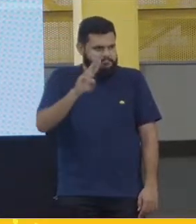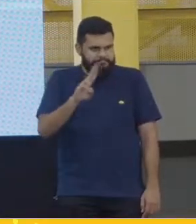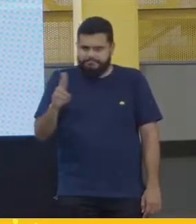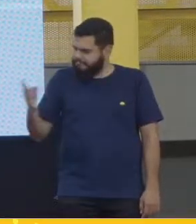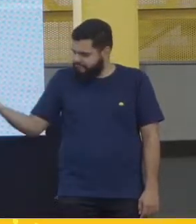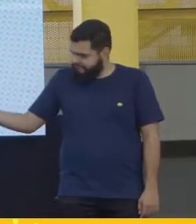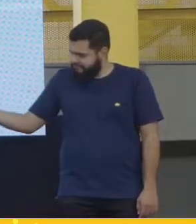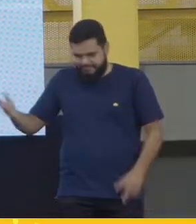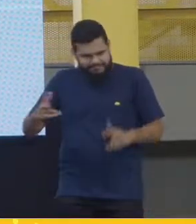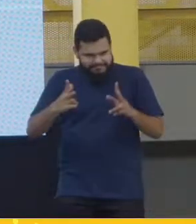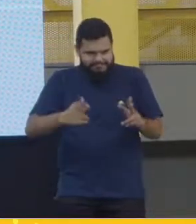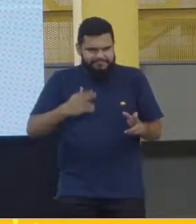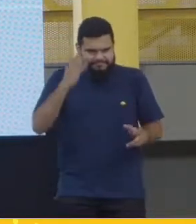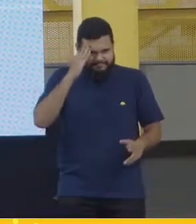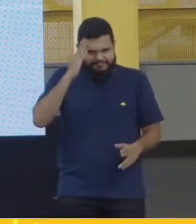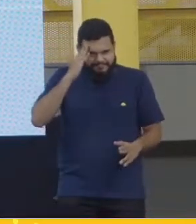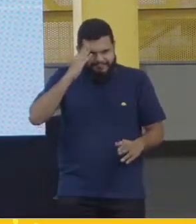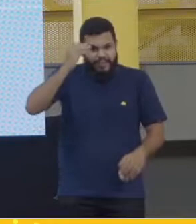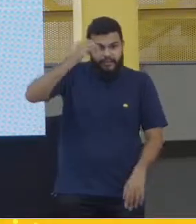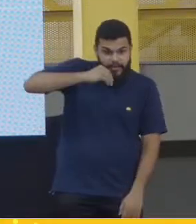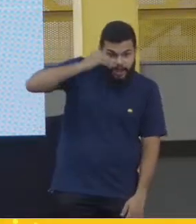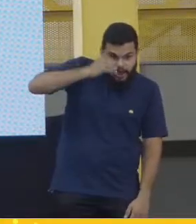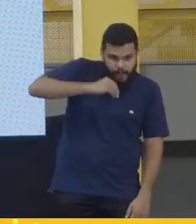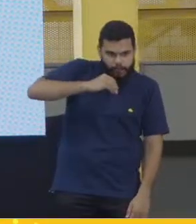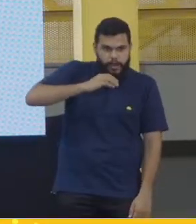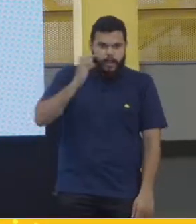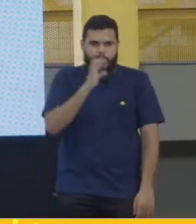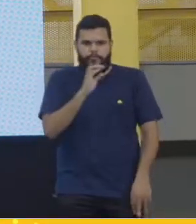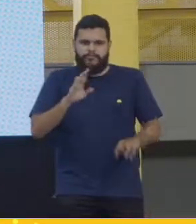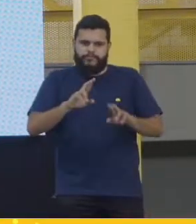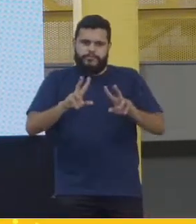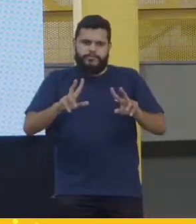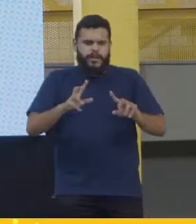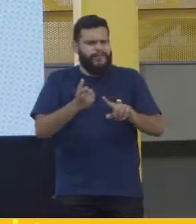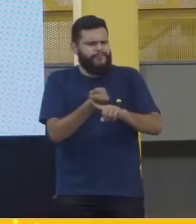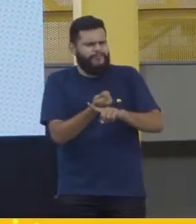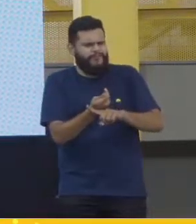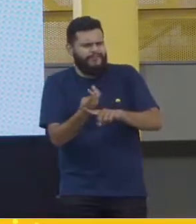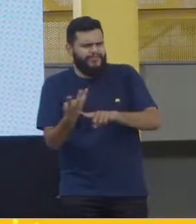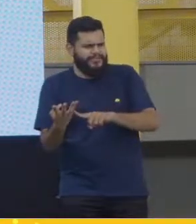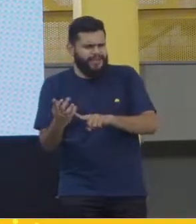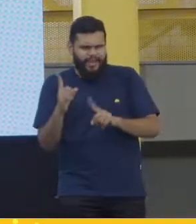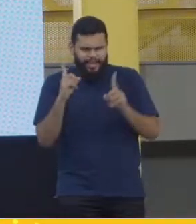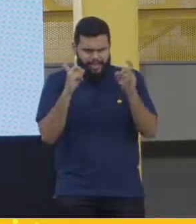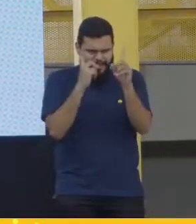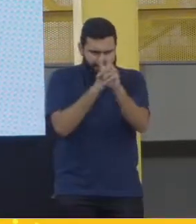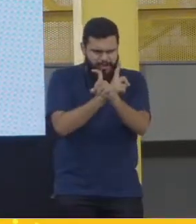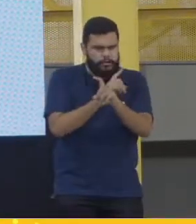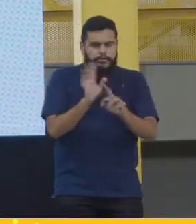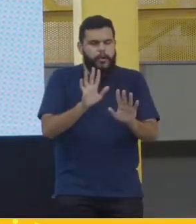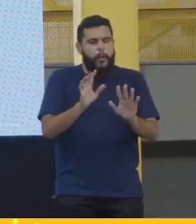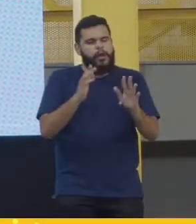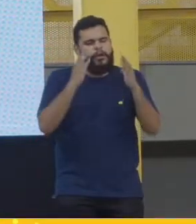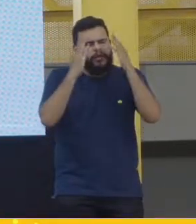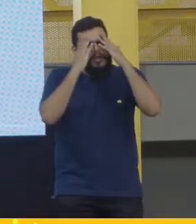Física não é fórmula, Física é